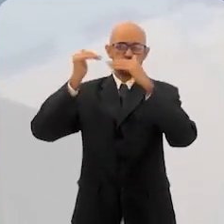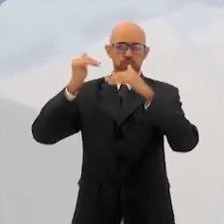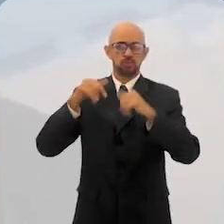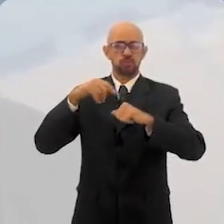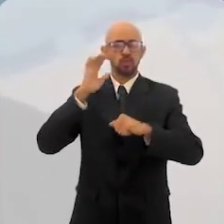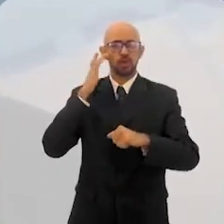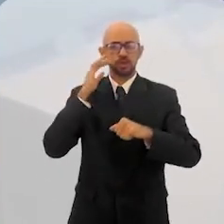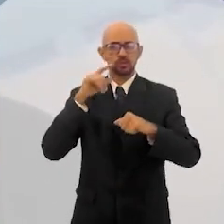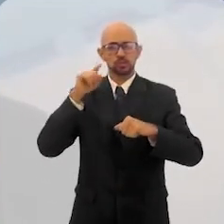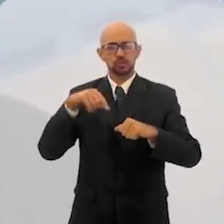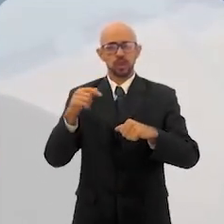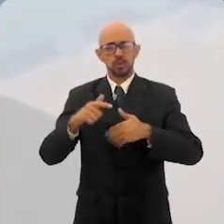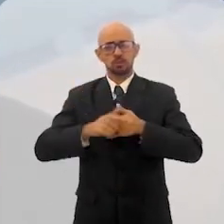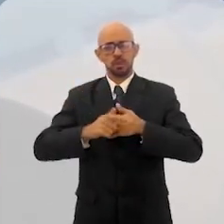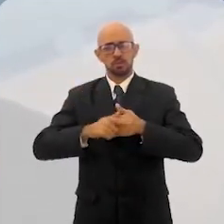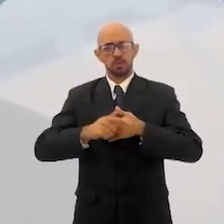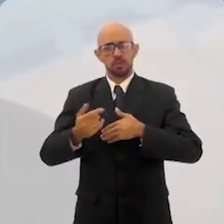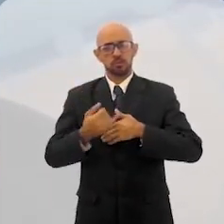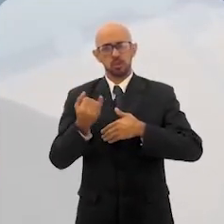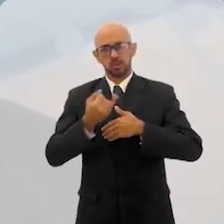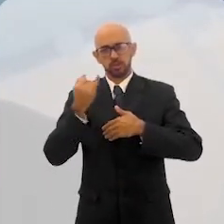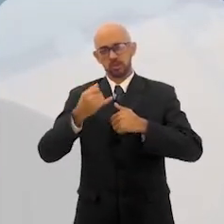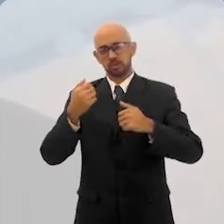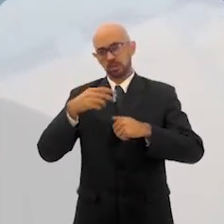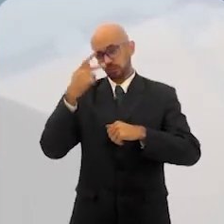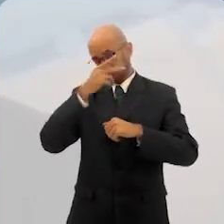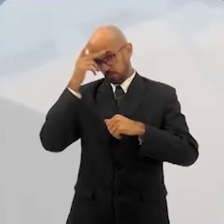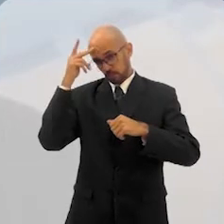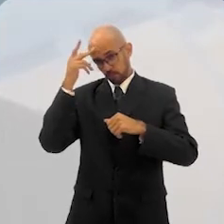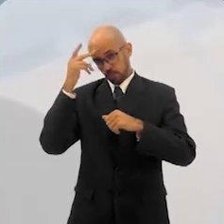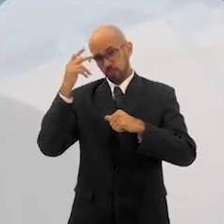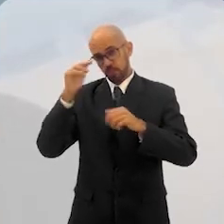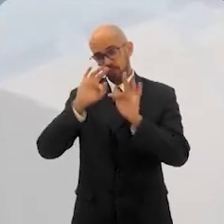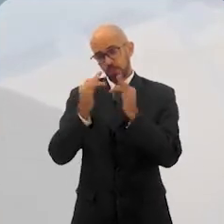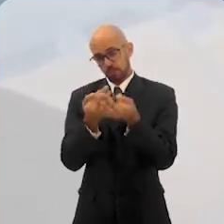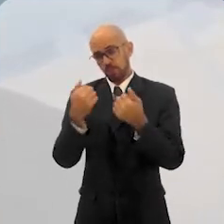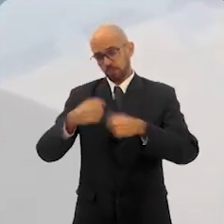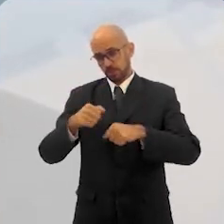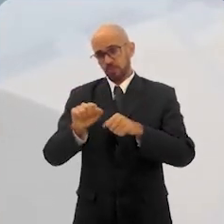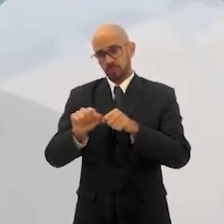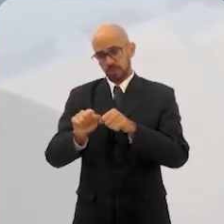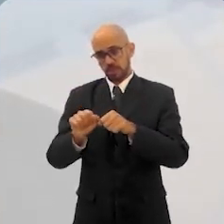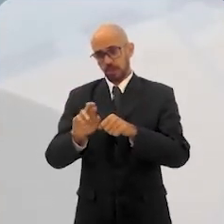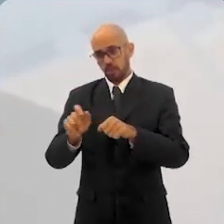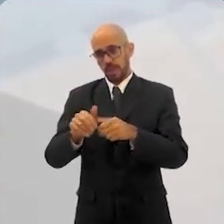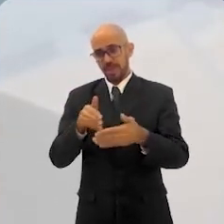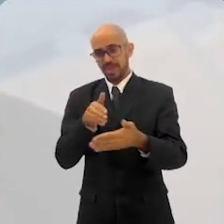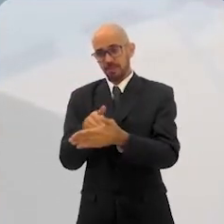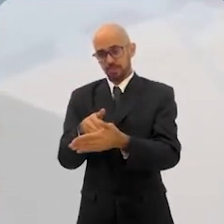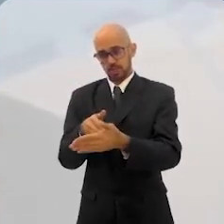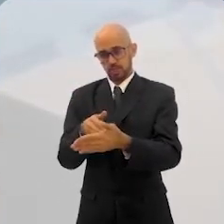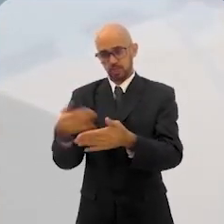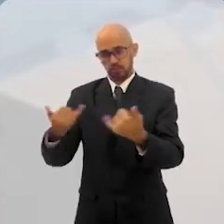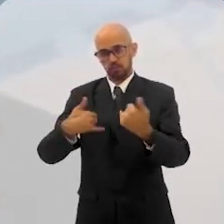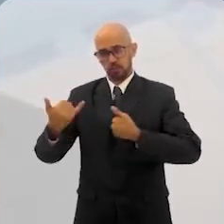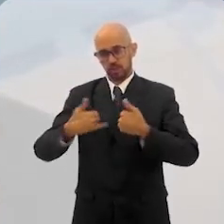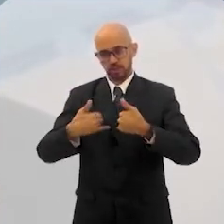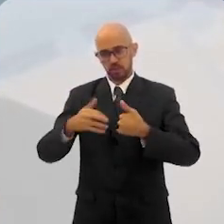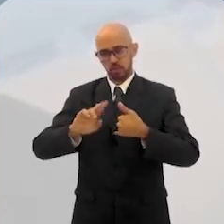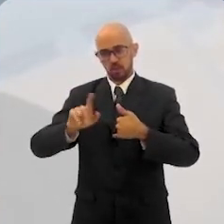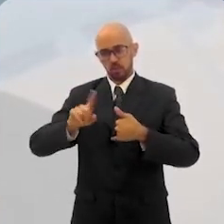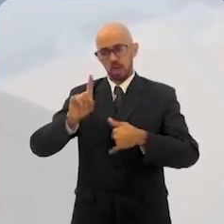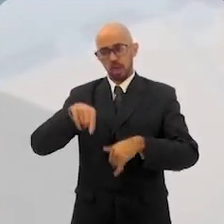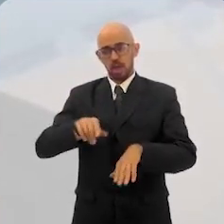Acho que isso é um papel essencial que os pais têm que fazer. Não limitar a informação, né, mas tentar orientar um